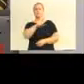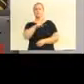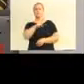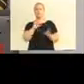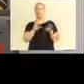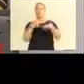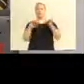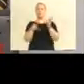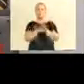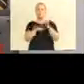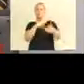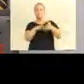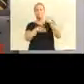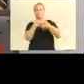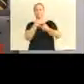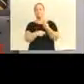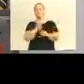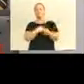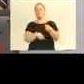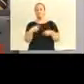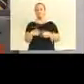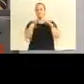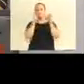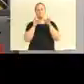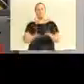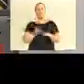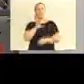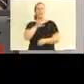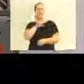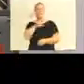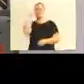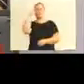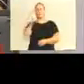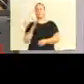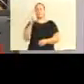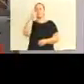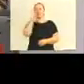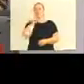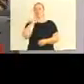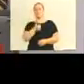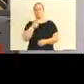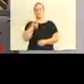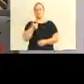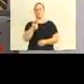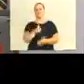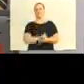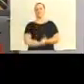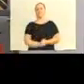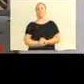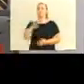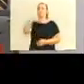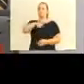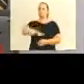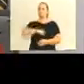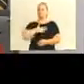porque com certeza, certamente, essa é a forma de pensarmos o futuro. Volto a dizer, o prefeito Napoleão não quer